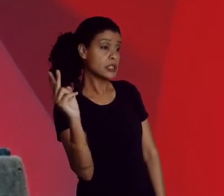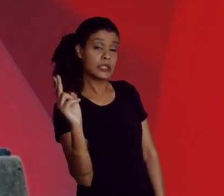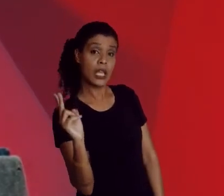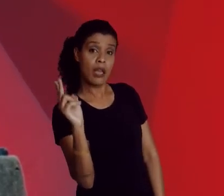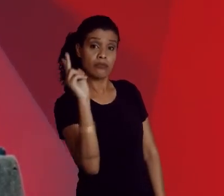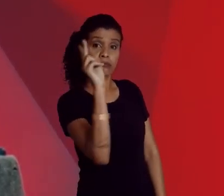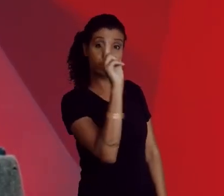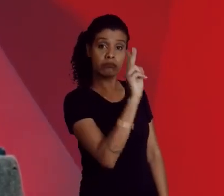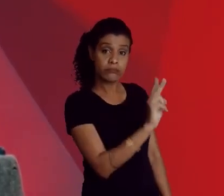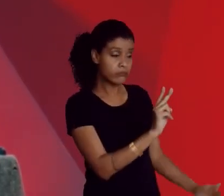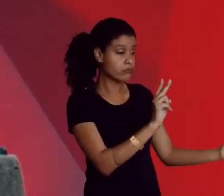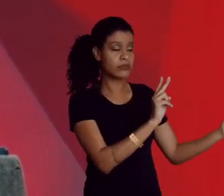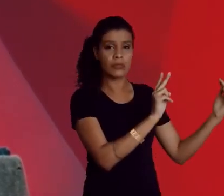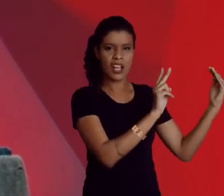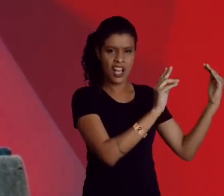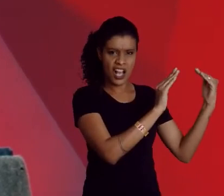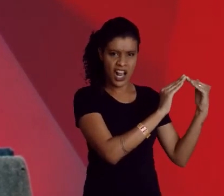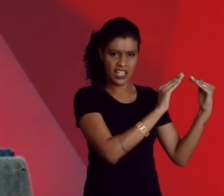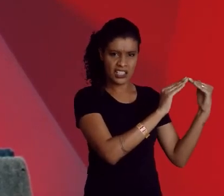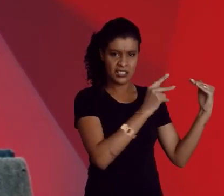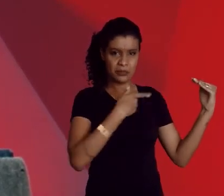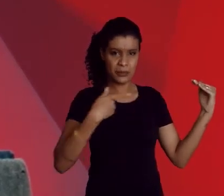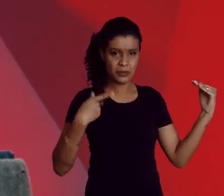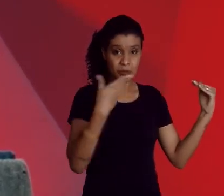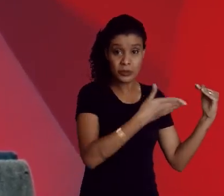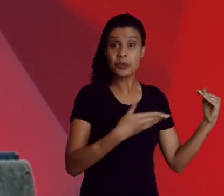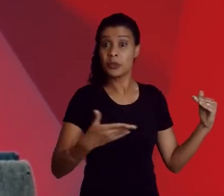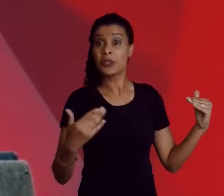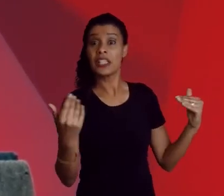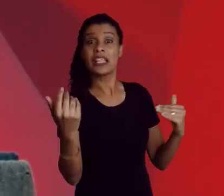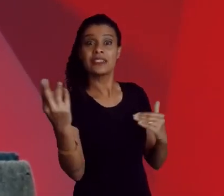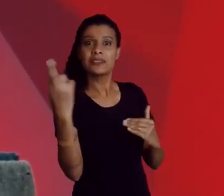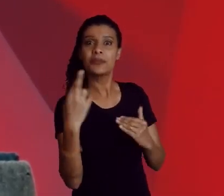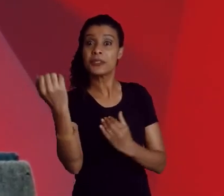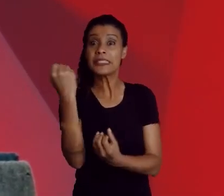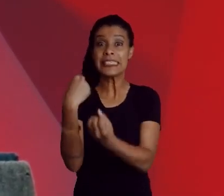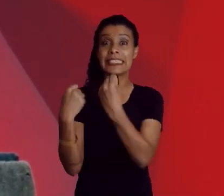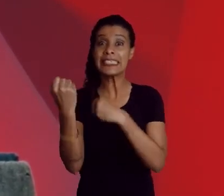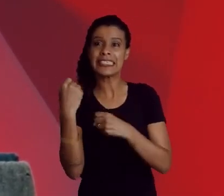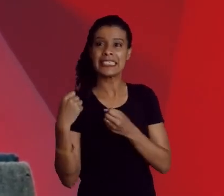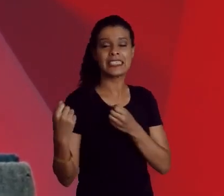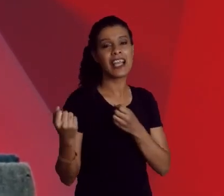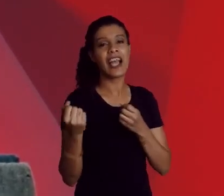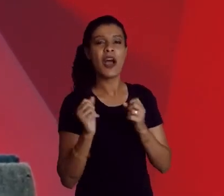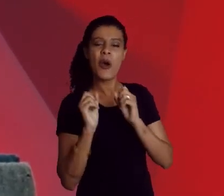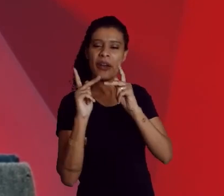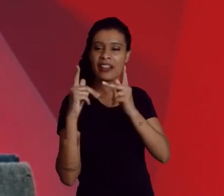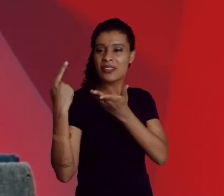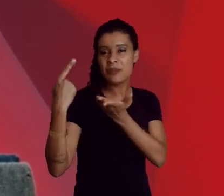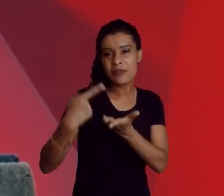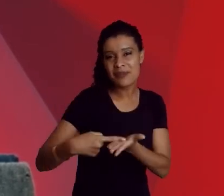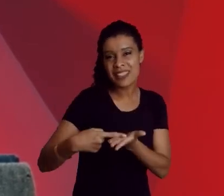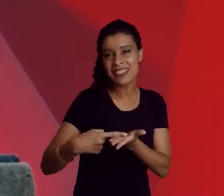então é isso, Deus quer que eu dou uma carona de jato para vocês, vou levar vocês lá. Aí eu achei que era isso, né? Aí beleza, cheguei, peguei, marcamos um